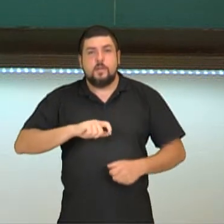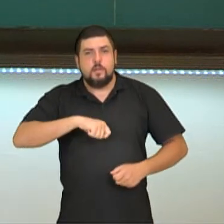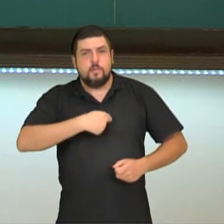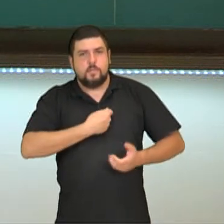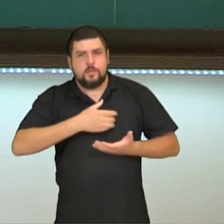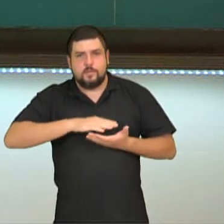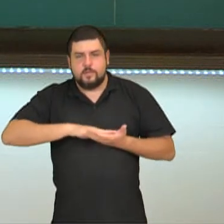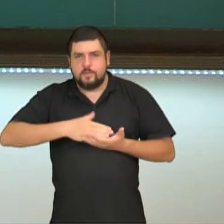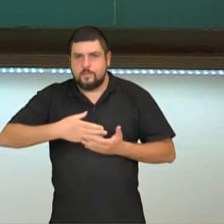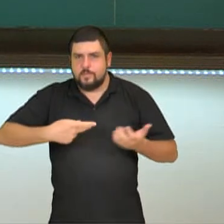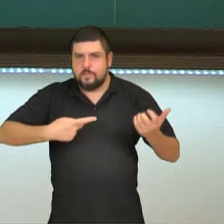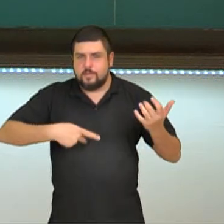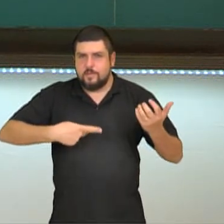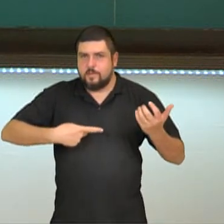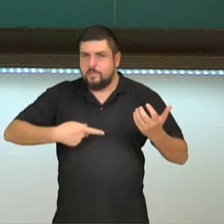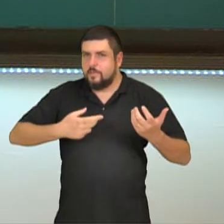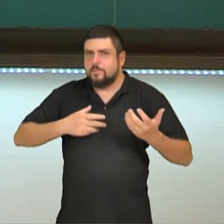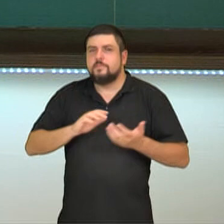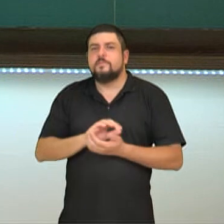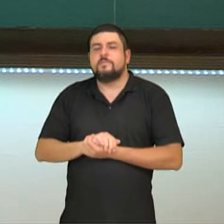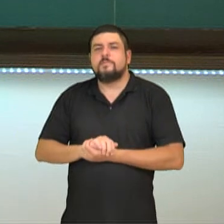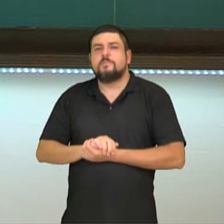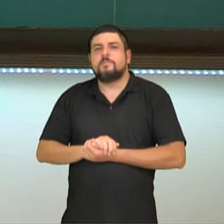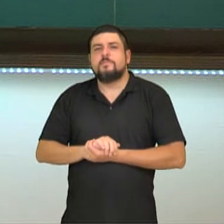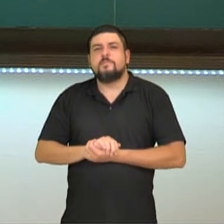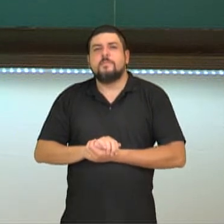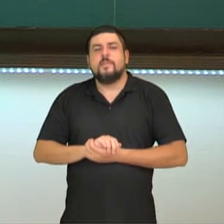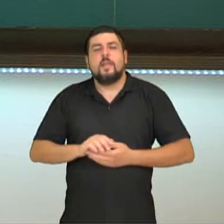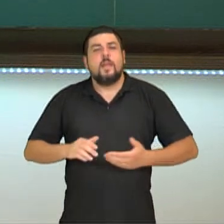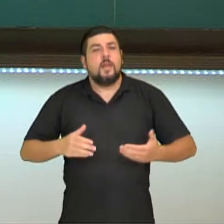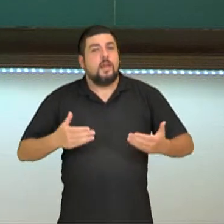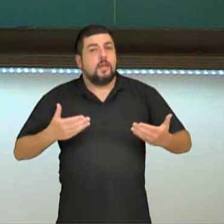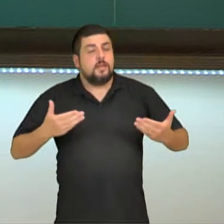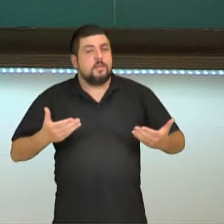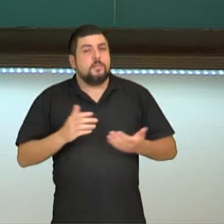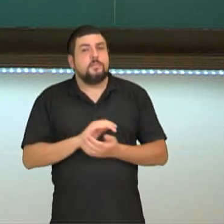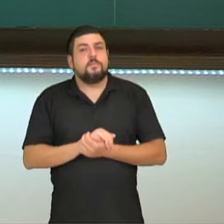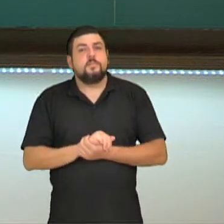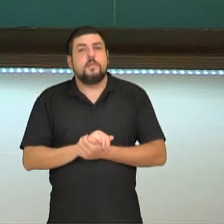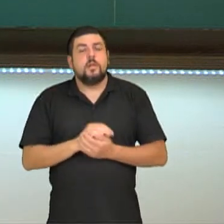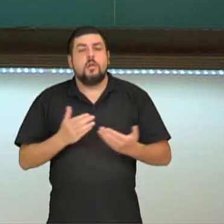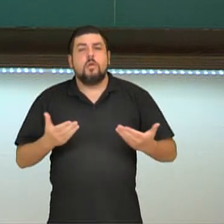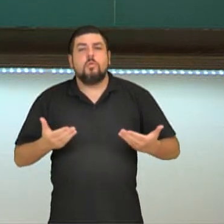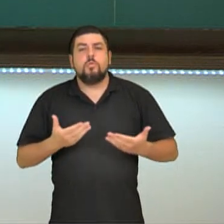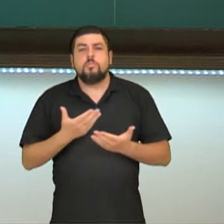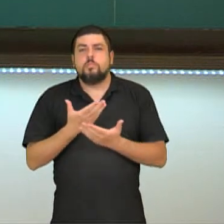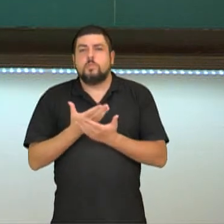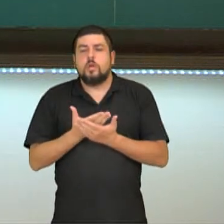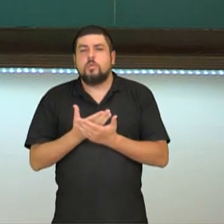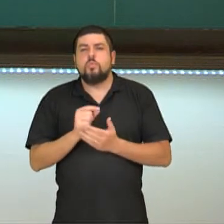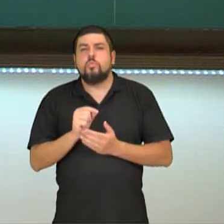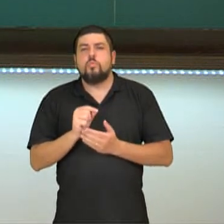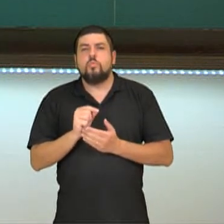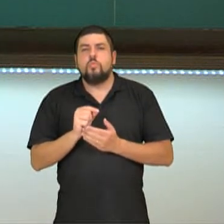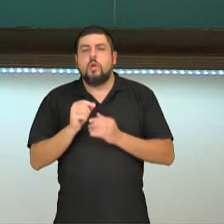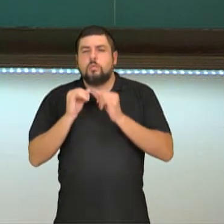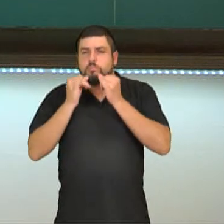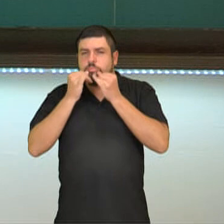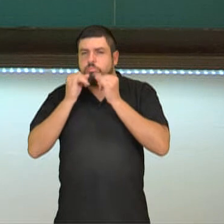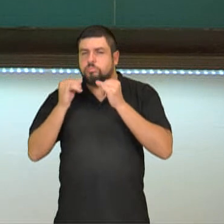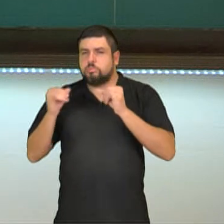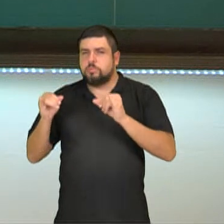intérprete Paulo, que vai nos ajudar na aula de hoje, tá ok? Então é o seguinte, a aula de hoje é sobre força elétrica e campo elétrico,